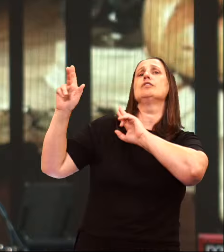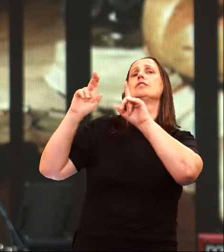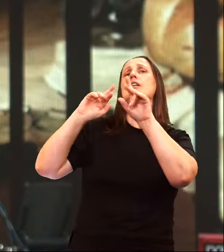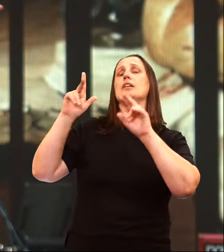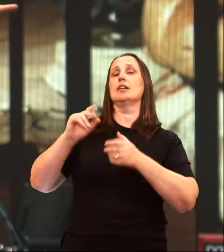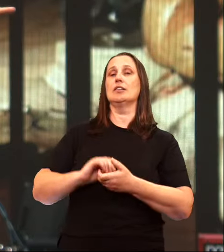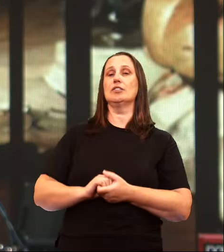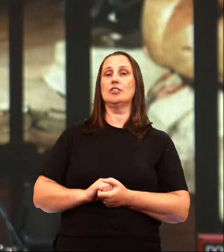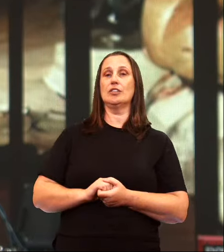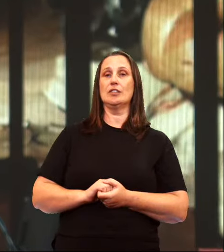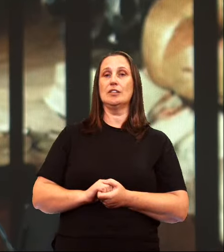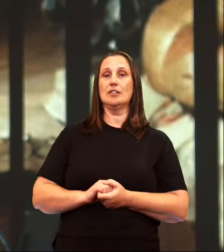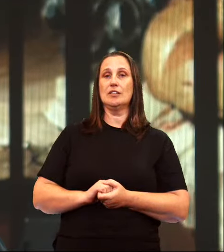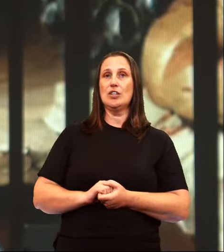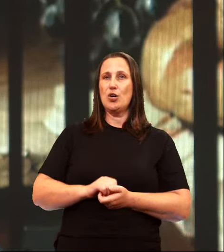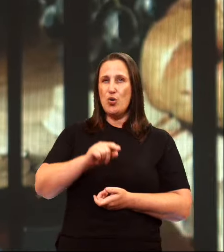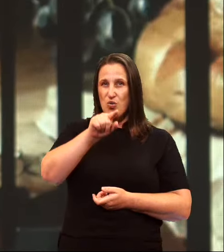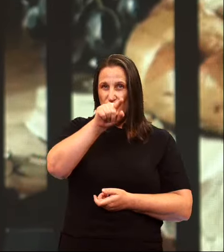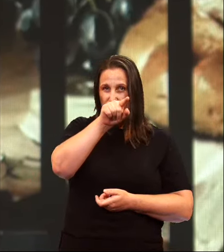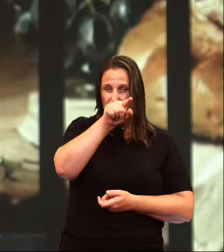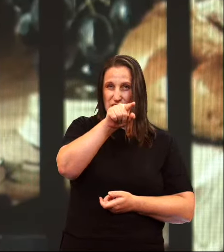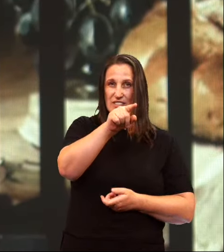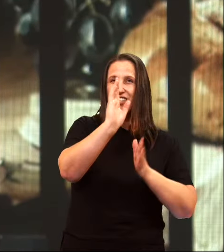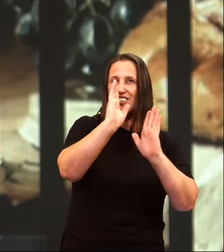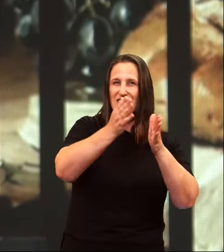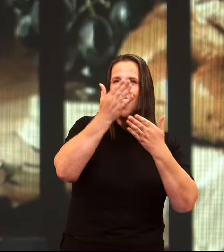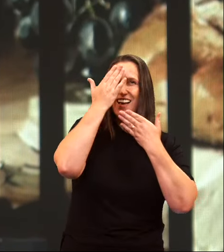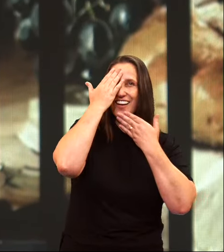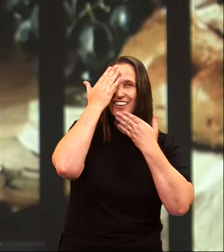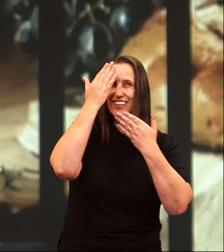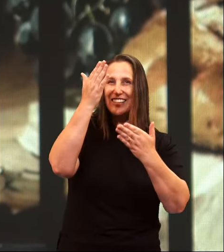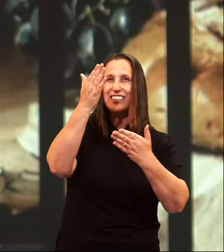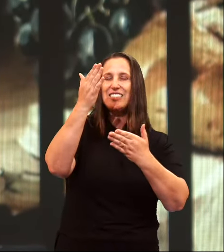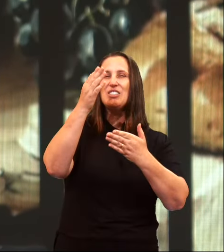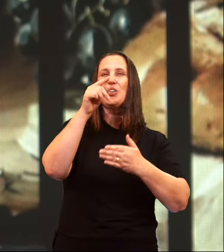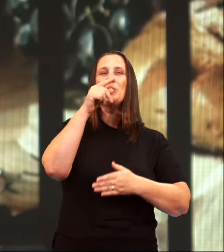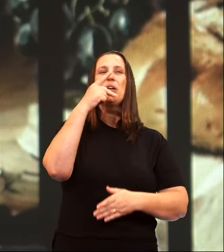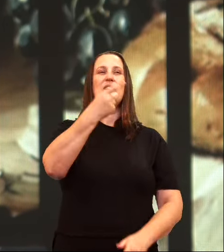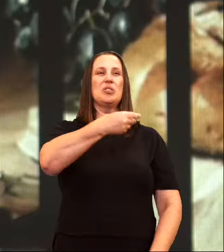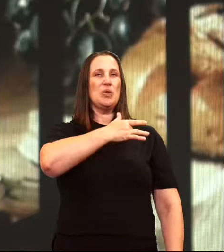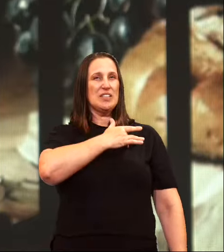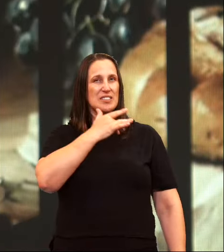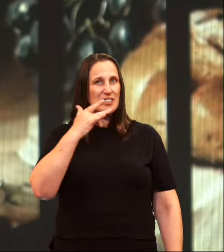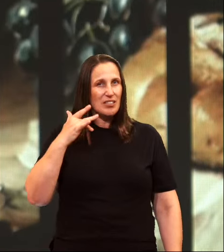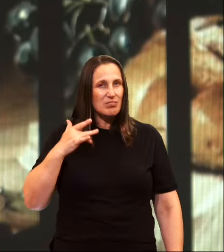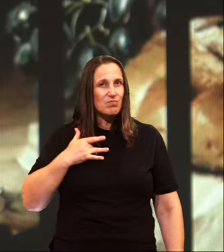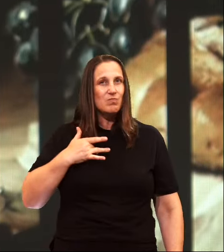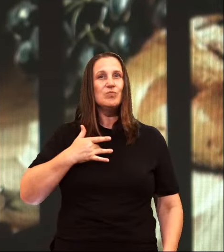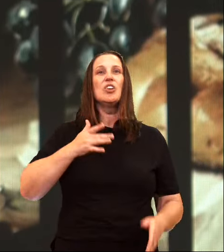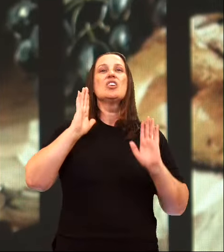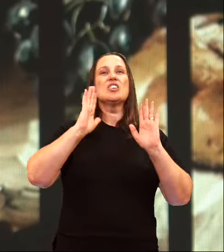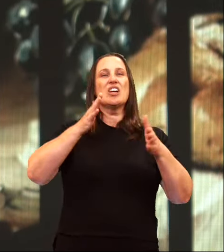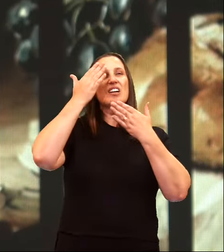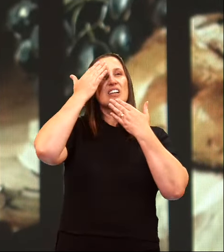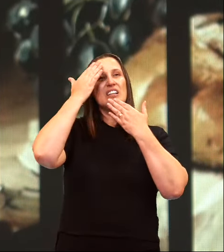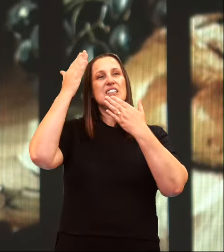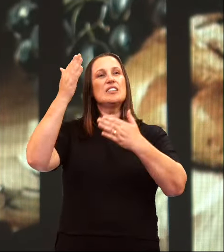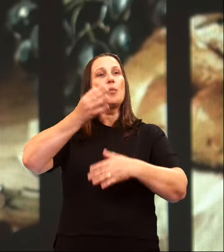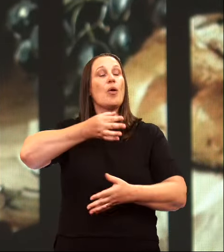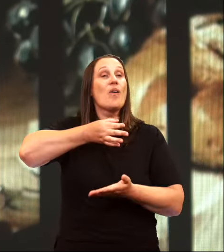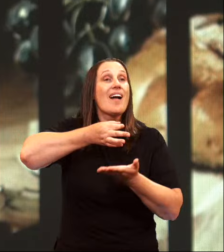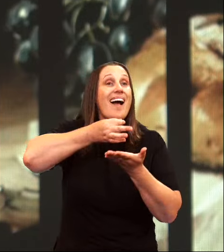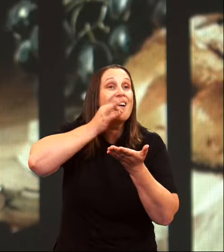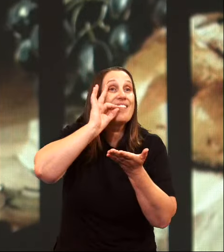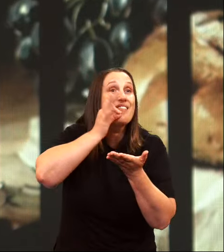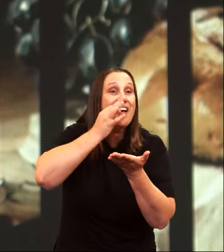Só antes de continuar aqui, você já agradeceu hoje porque você tem saúde? Você já agradeceu hoje pelo café